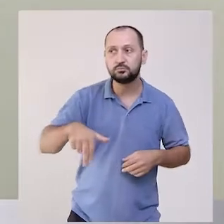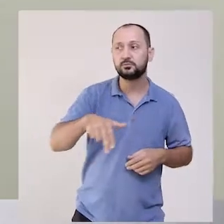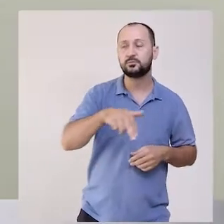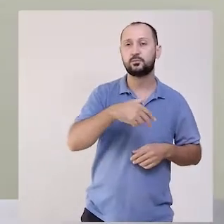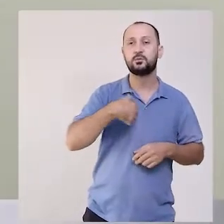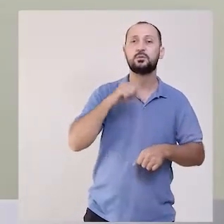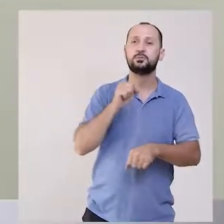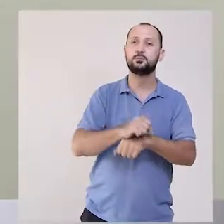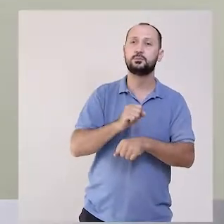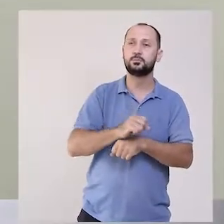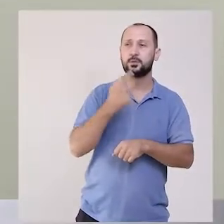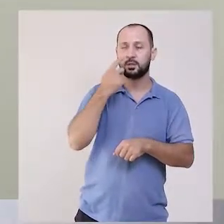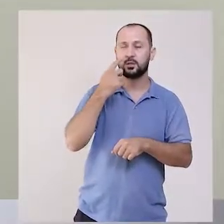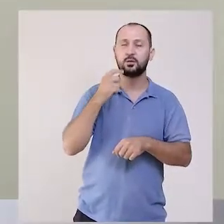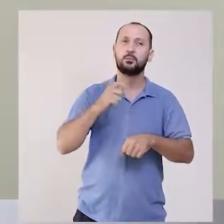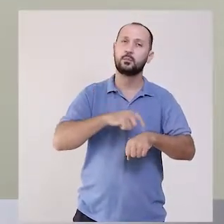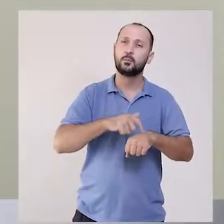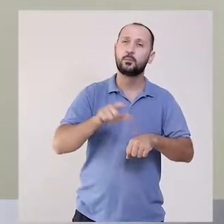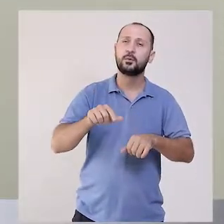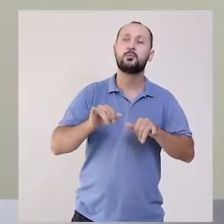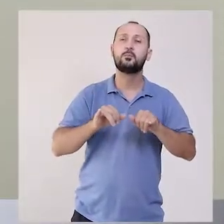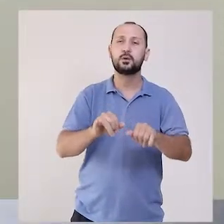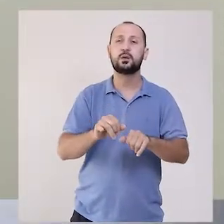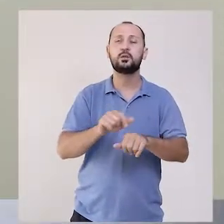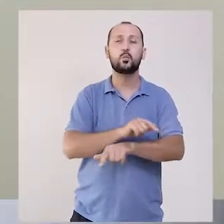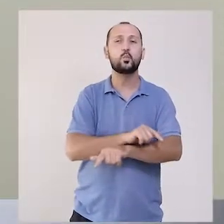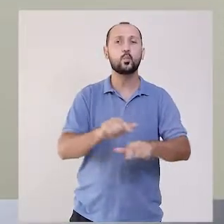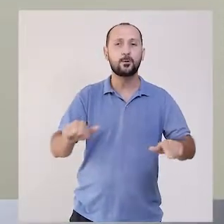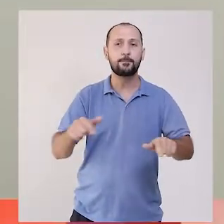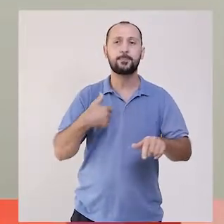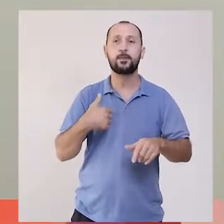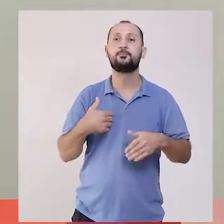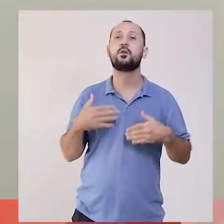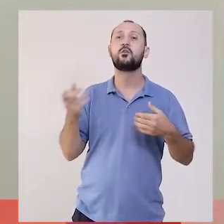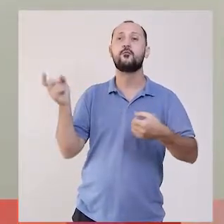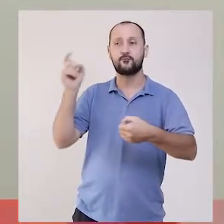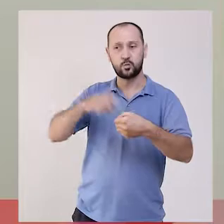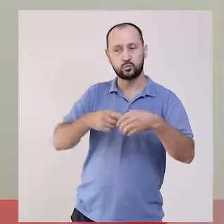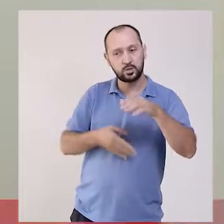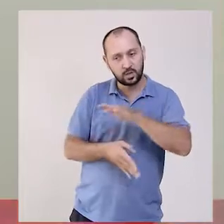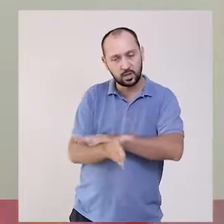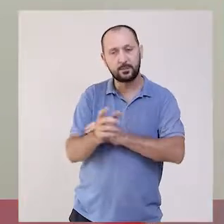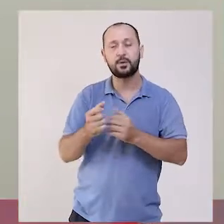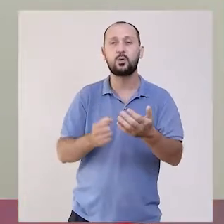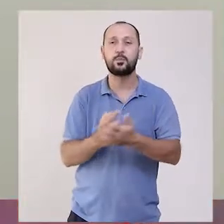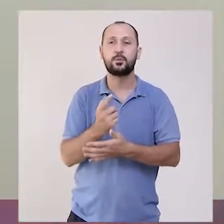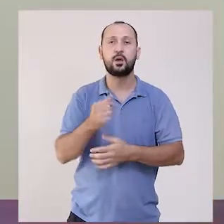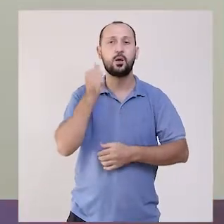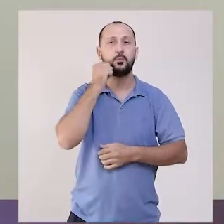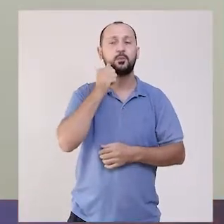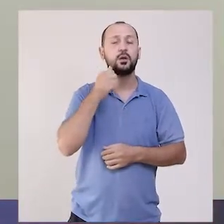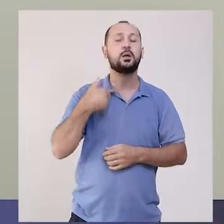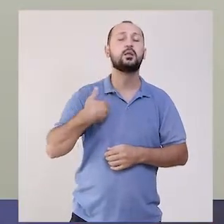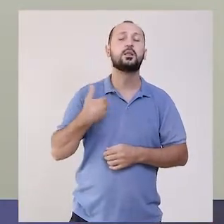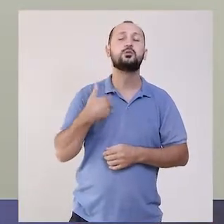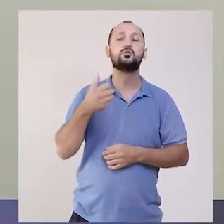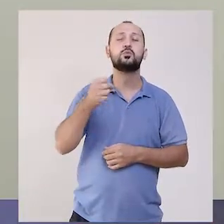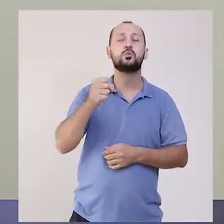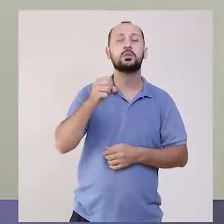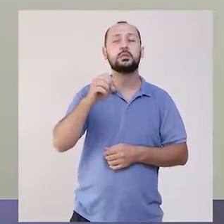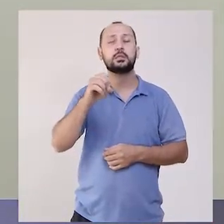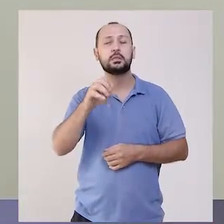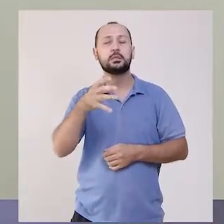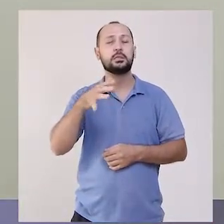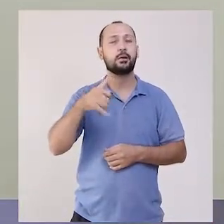entrei. Eu esperei uma hora do dia, que o mercado estava bem vazio, aí eu fui lá fazer compras. A senhorinha tem 81